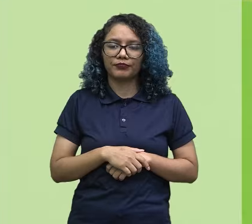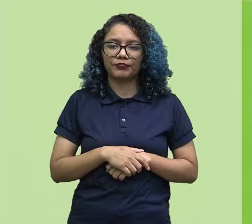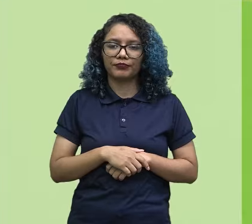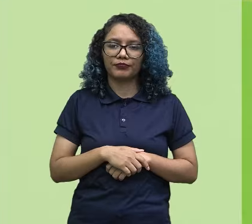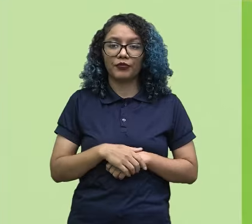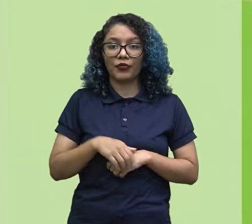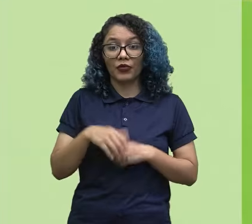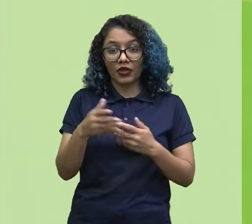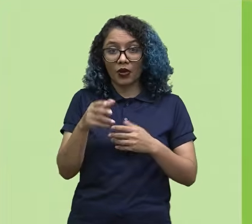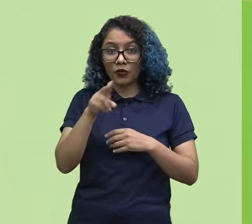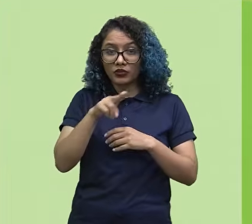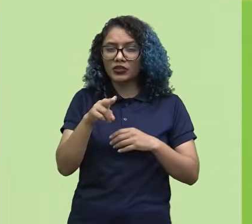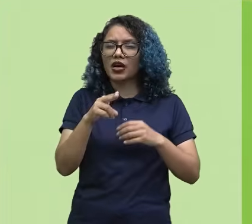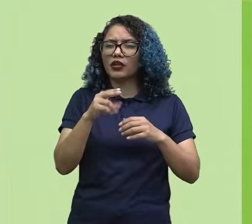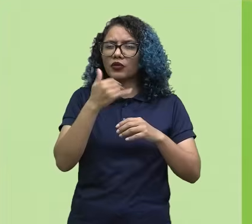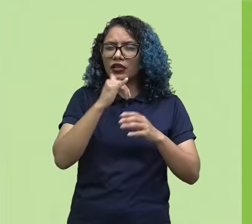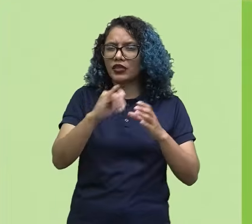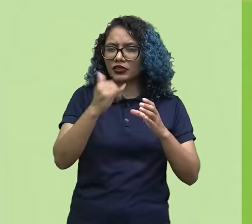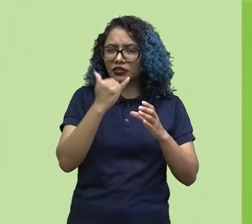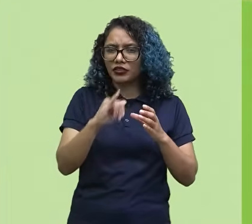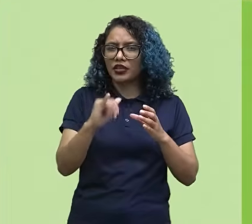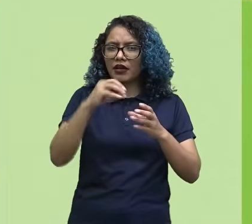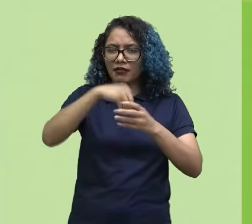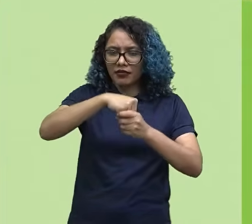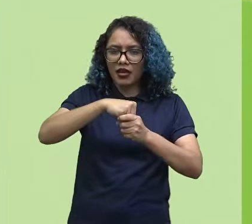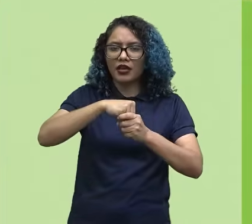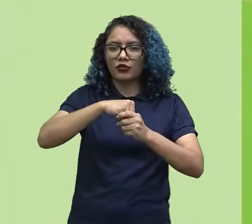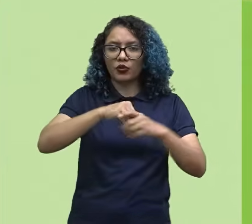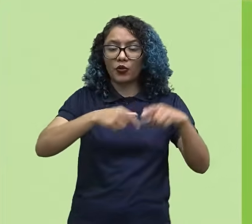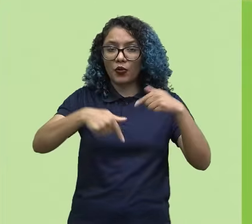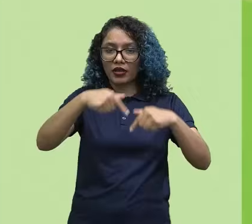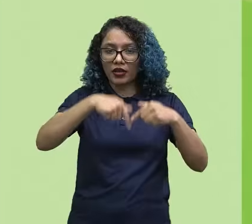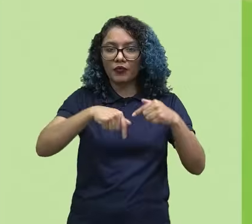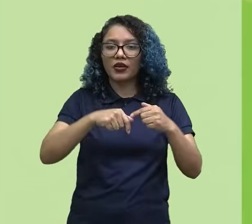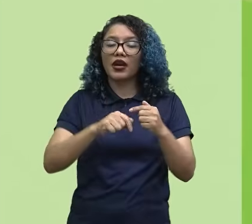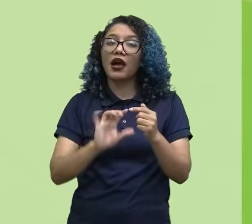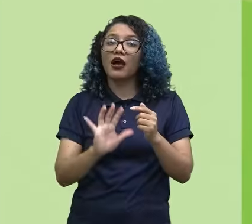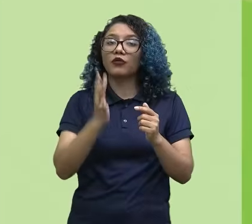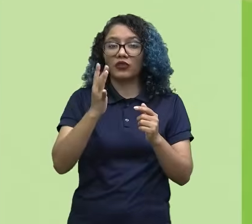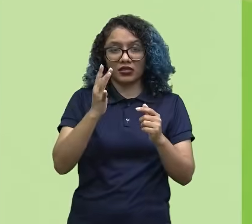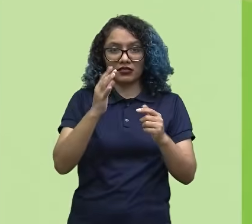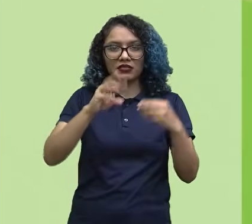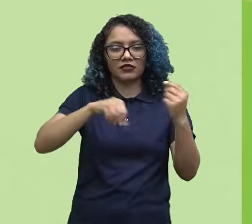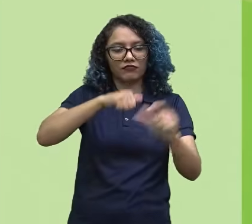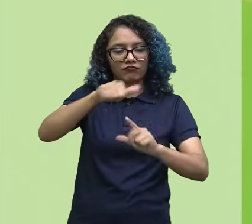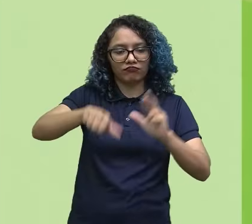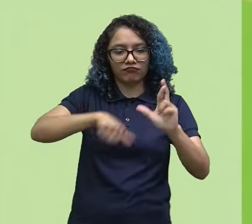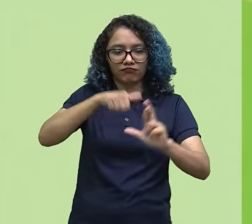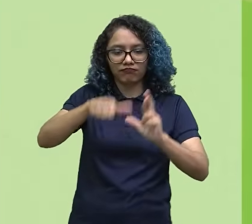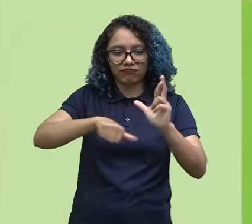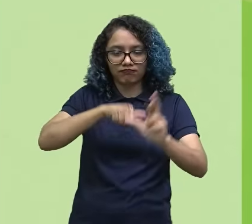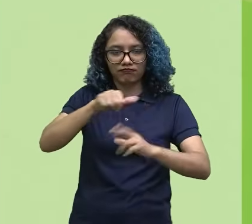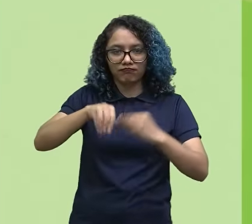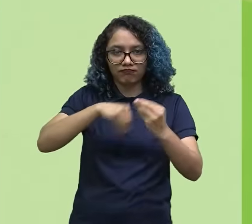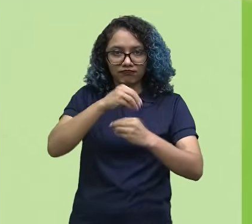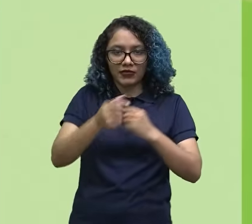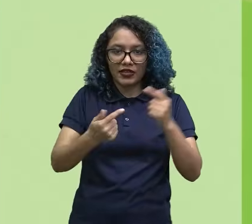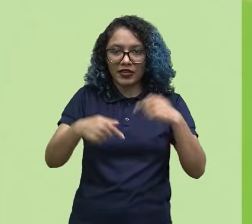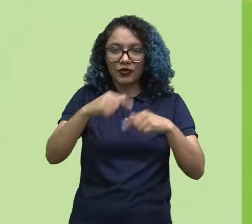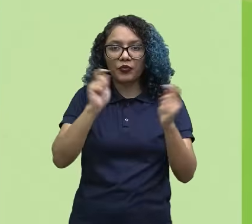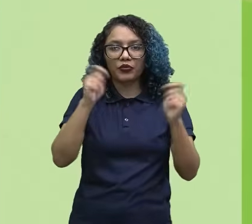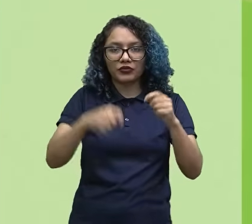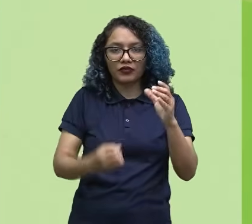eletrólise, ou seja, corrente elétrica, né, gera-se uma reação química e aí é possível produzir duas